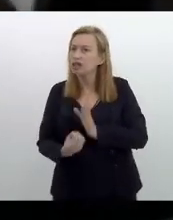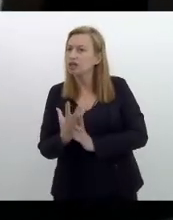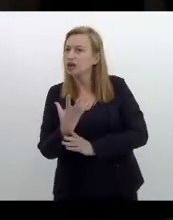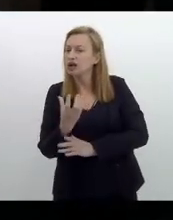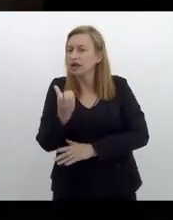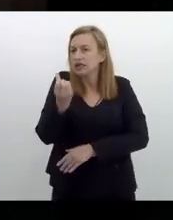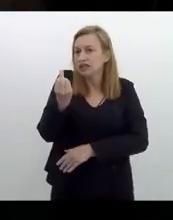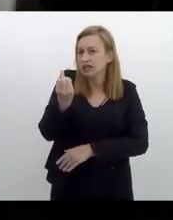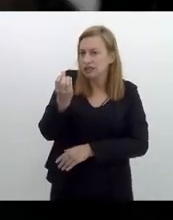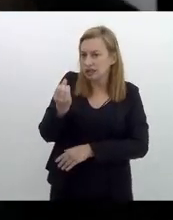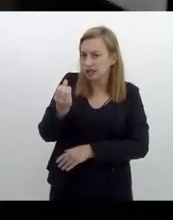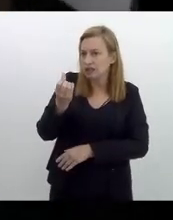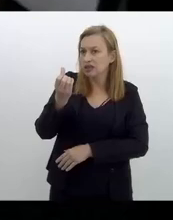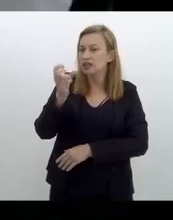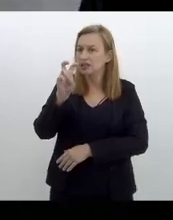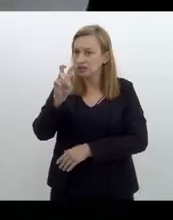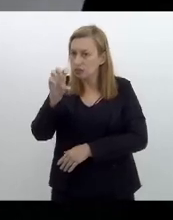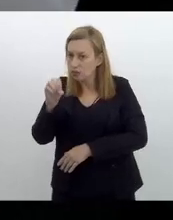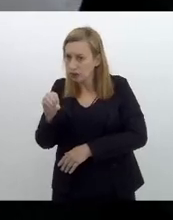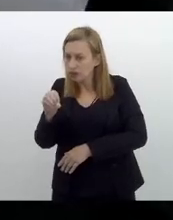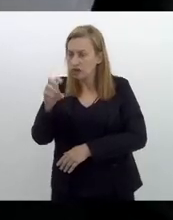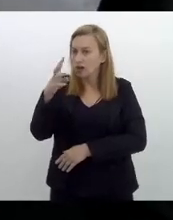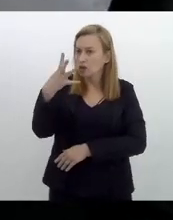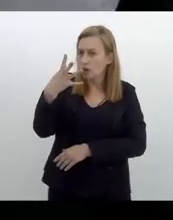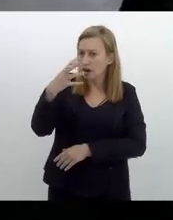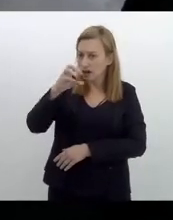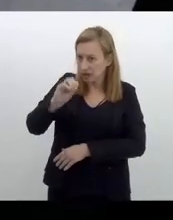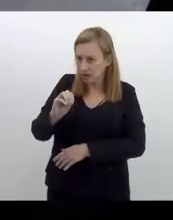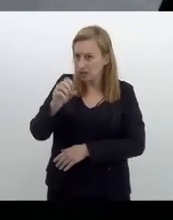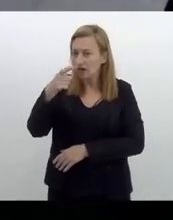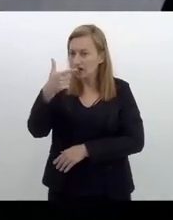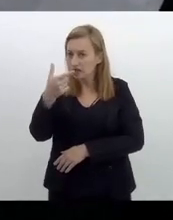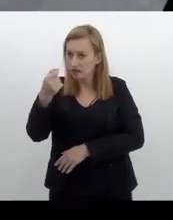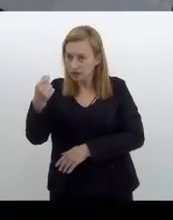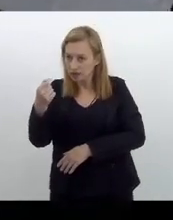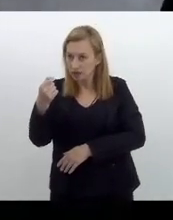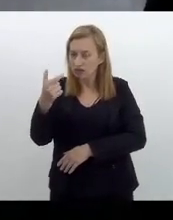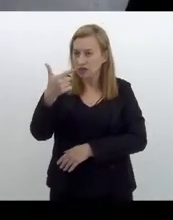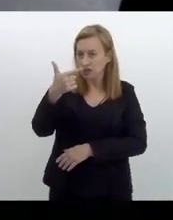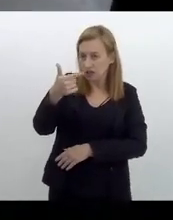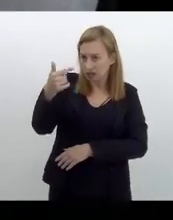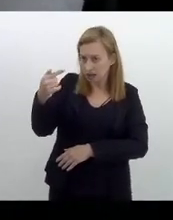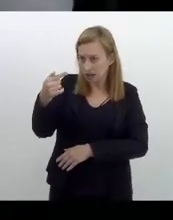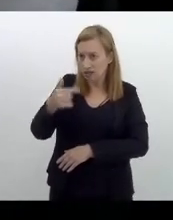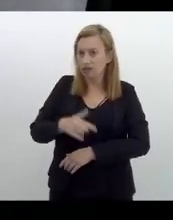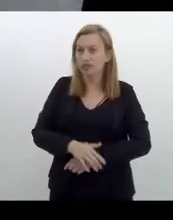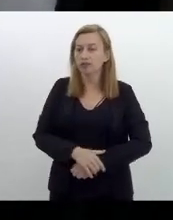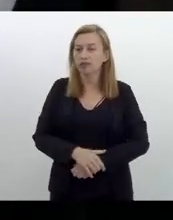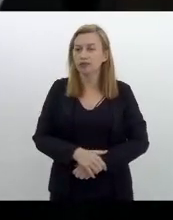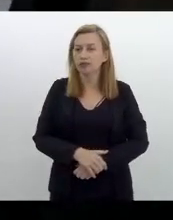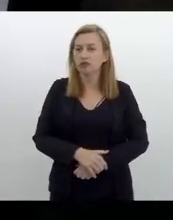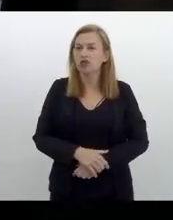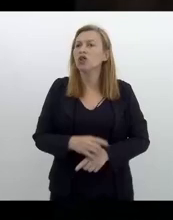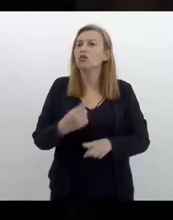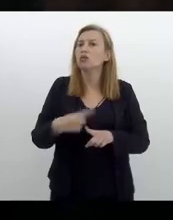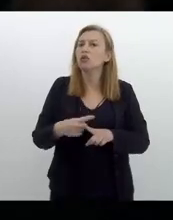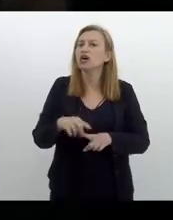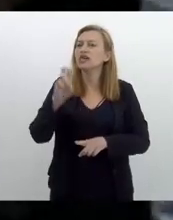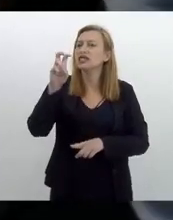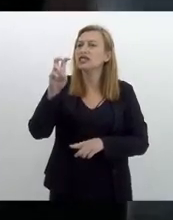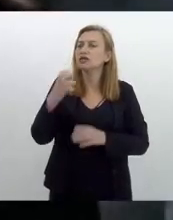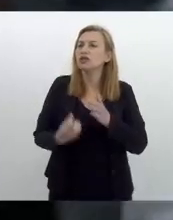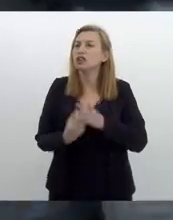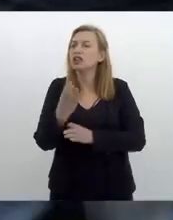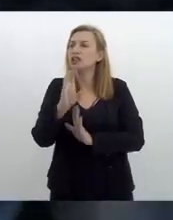60 50 40 20 e 17 e por que fiz cinco emendas